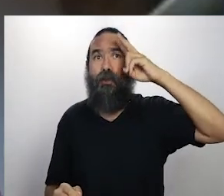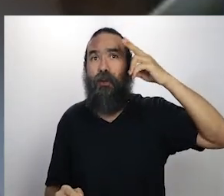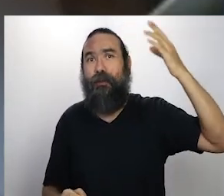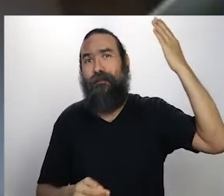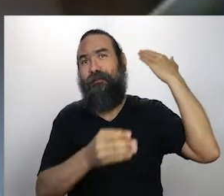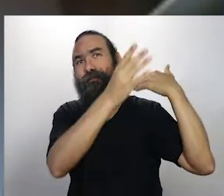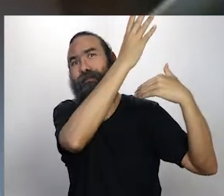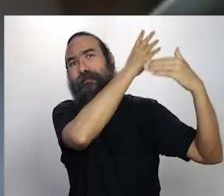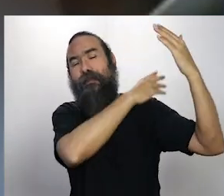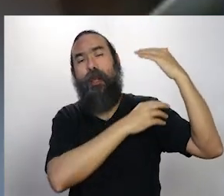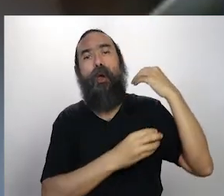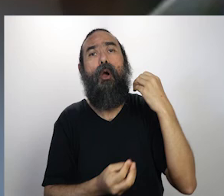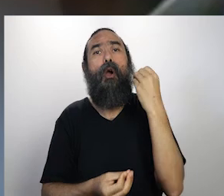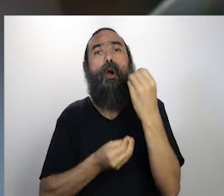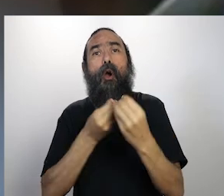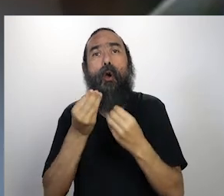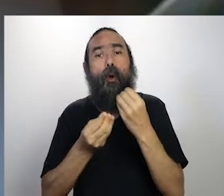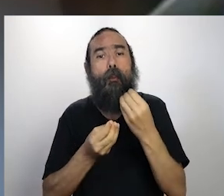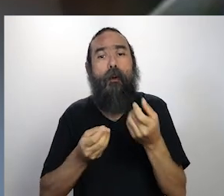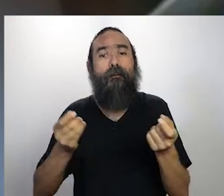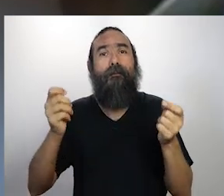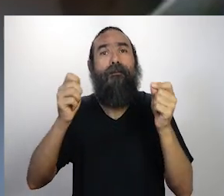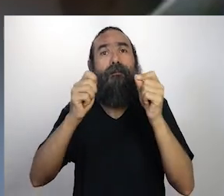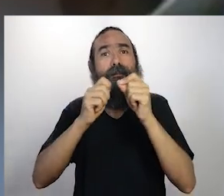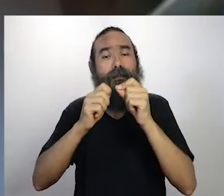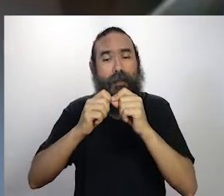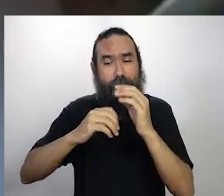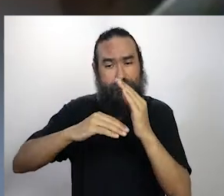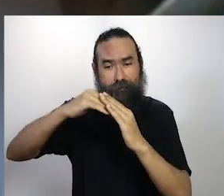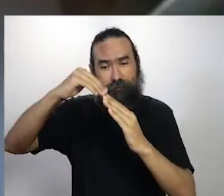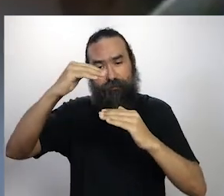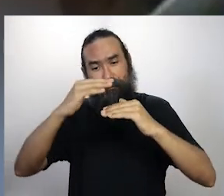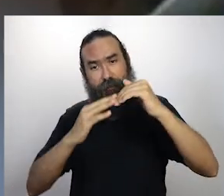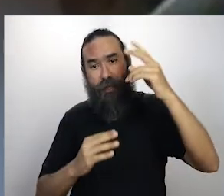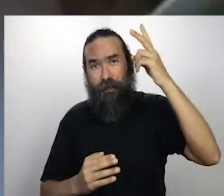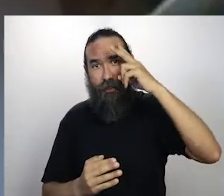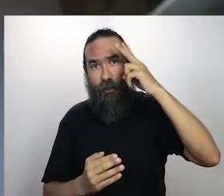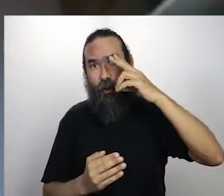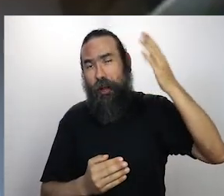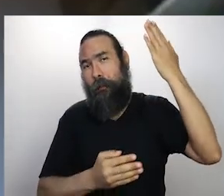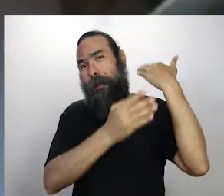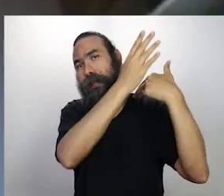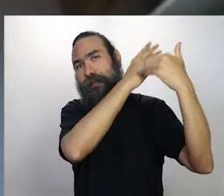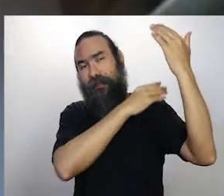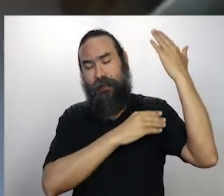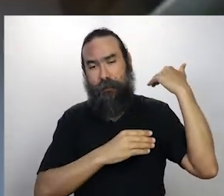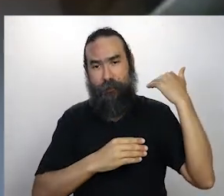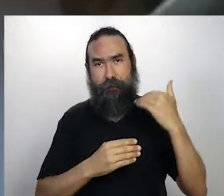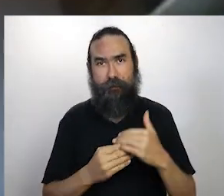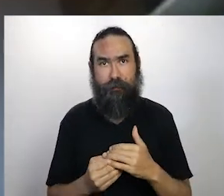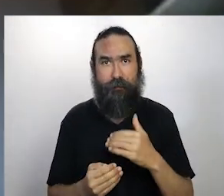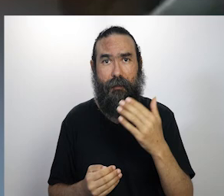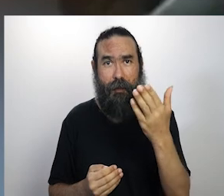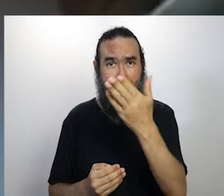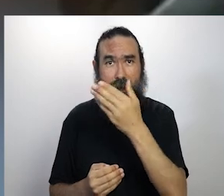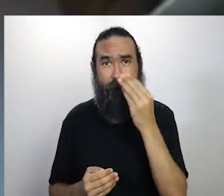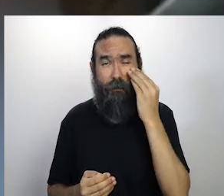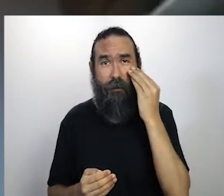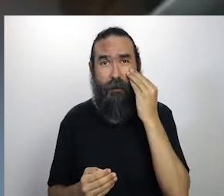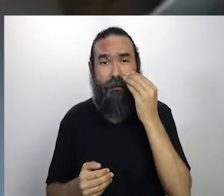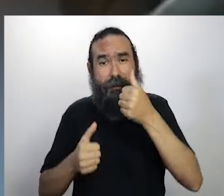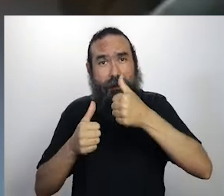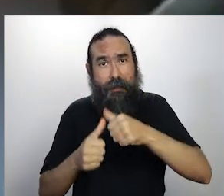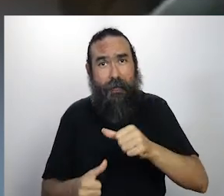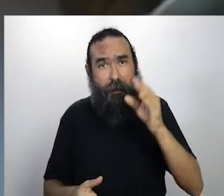ou da história de como essas memórias são construídas. Hoje, essa questão dos bandeirantes, eu acho que vocês viram, né? Ela correu um pouco o